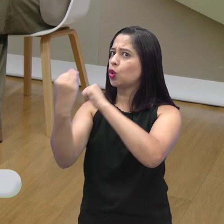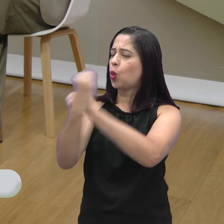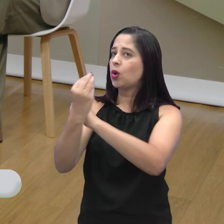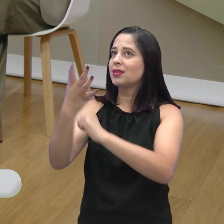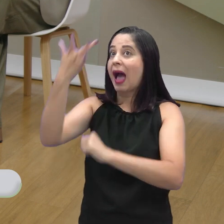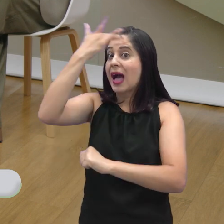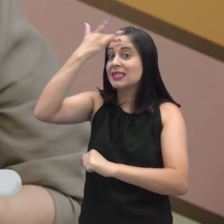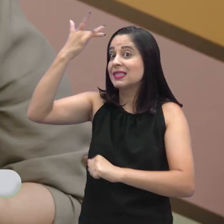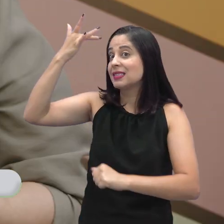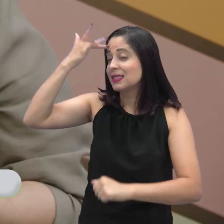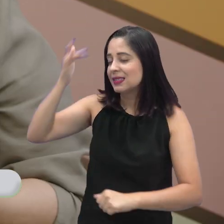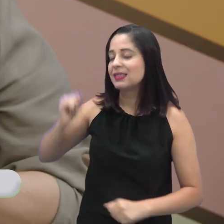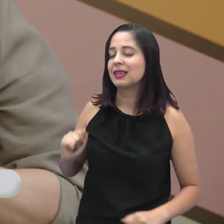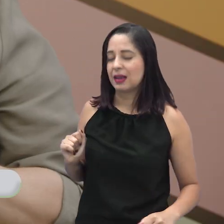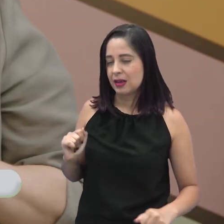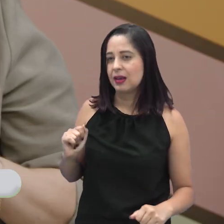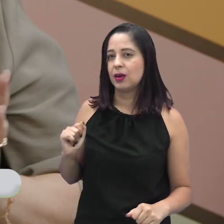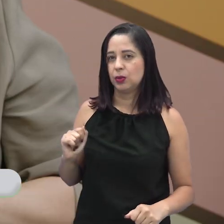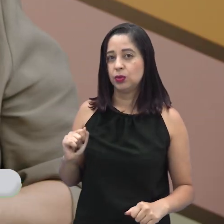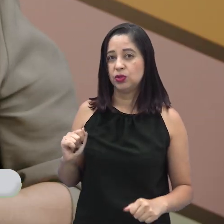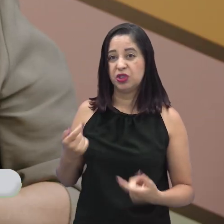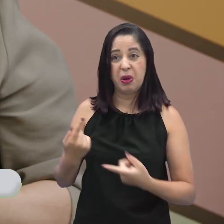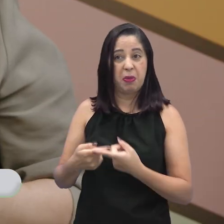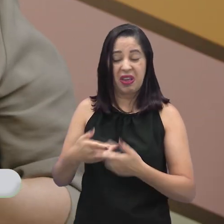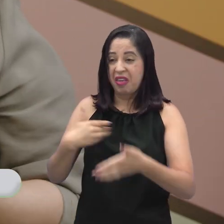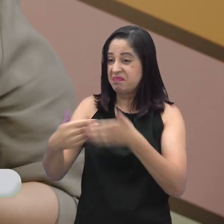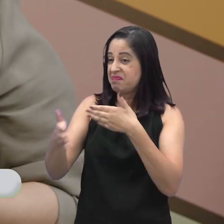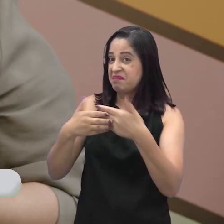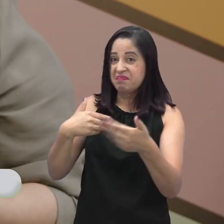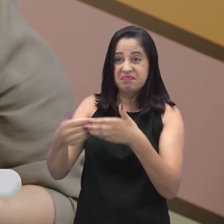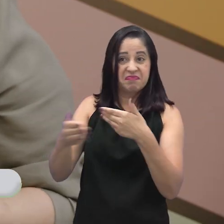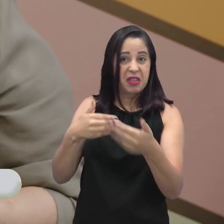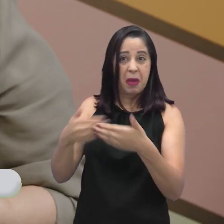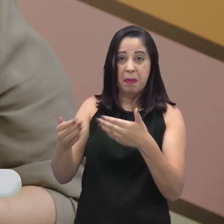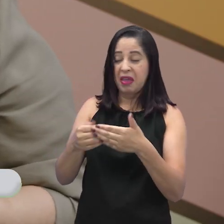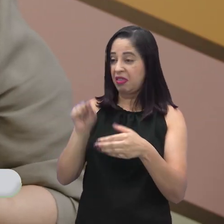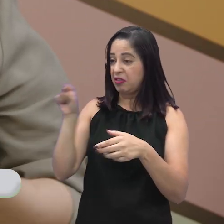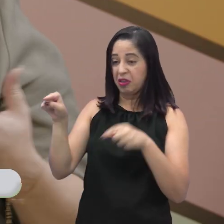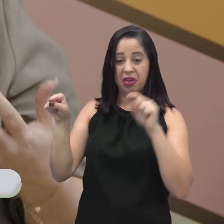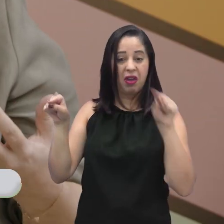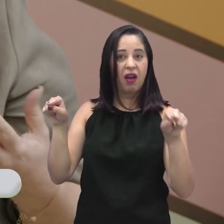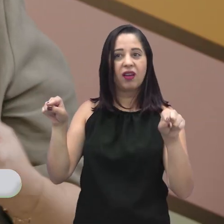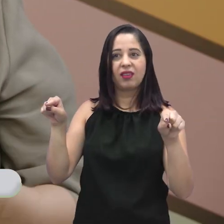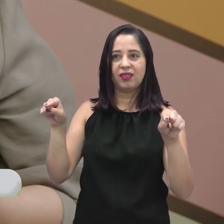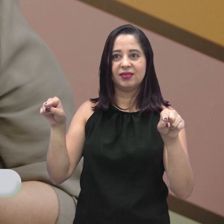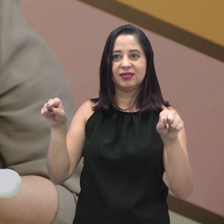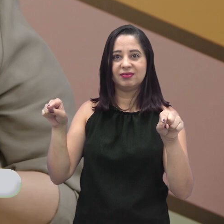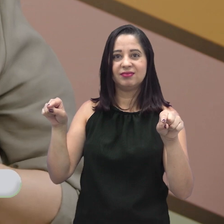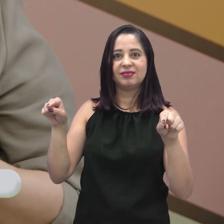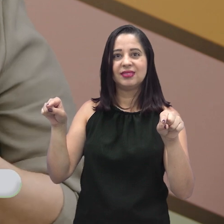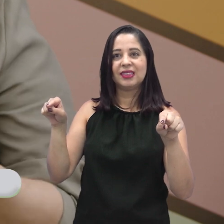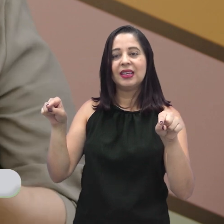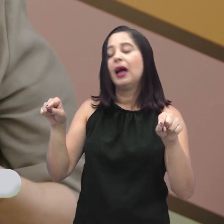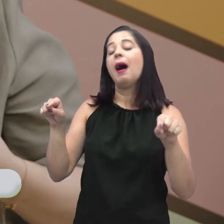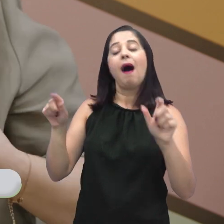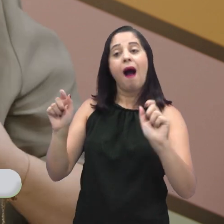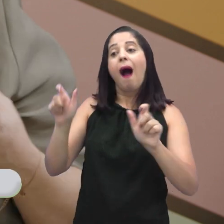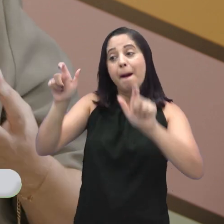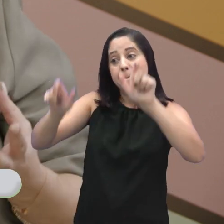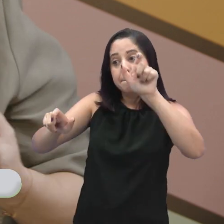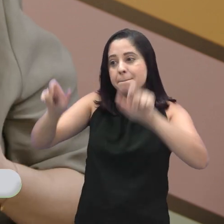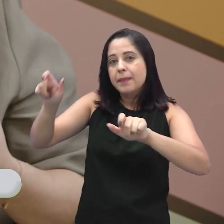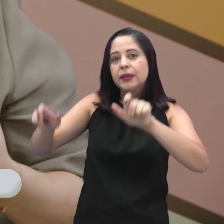atentar a isso, né? Porque, independente do contexto, você consegue ter uma liberdade e encontrar ali